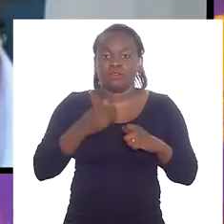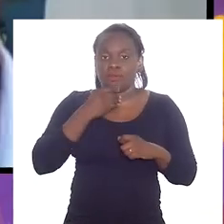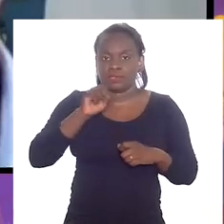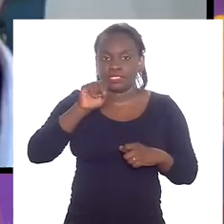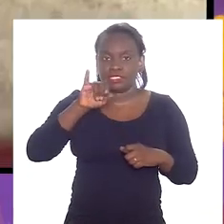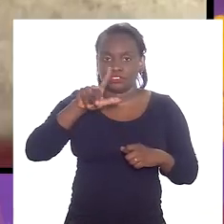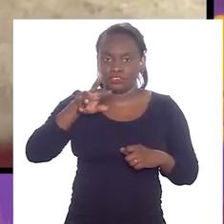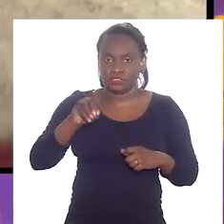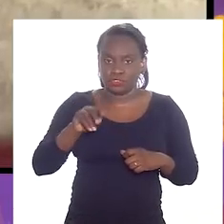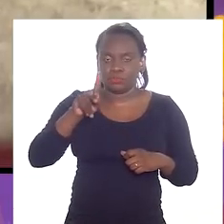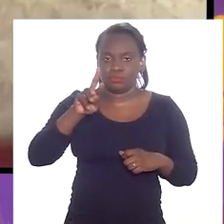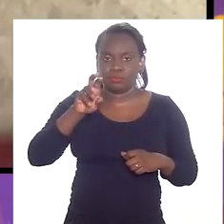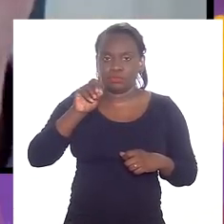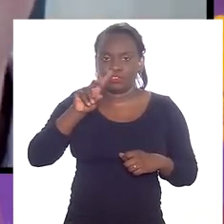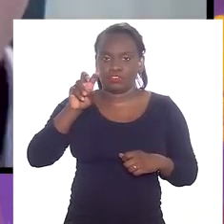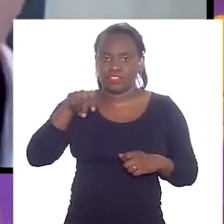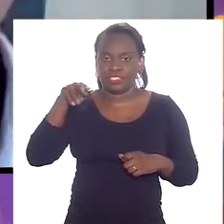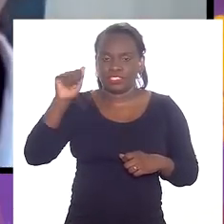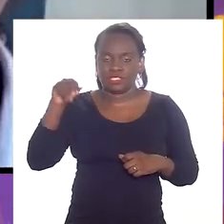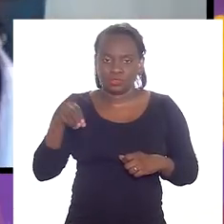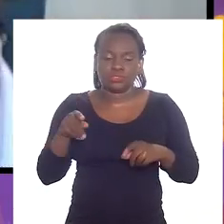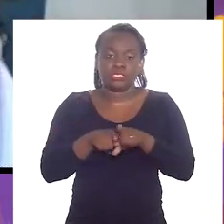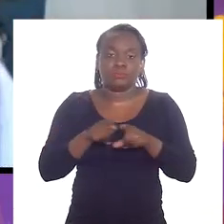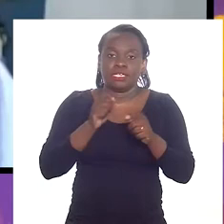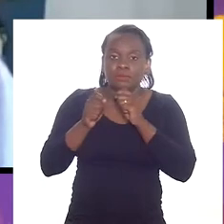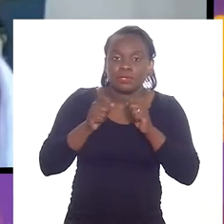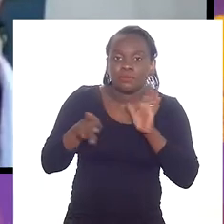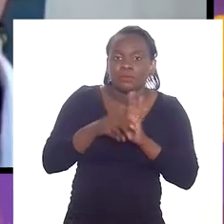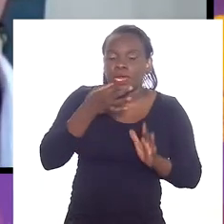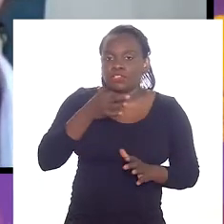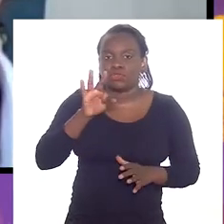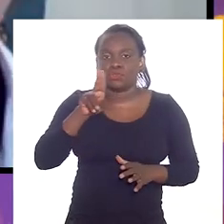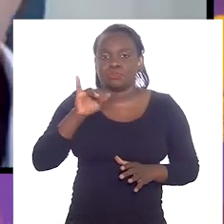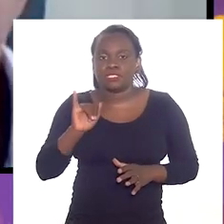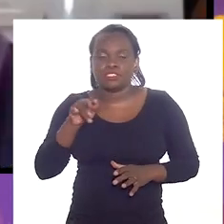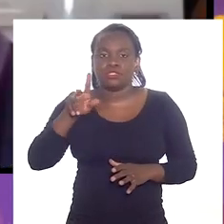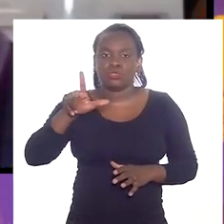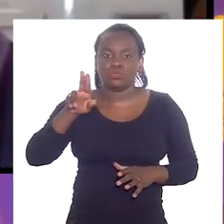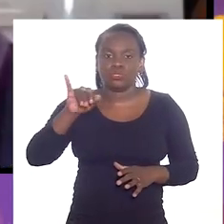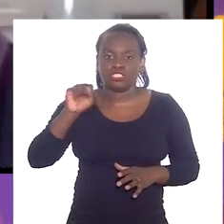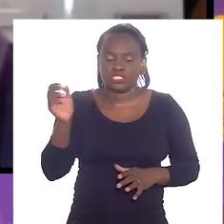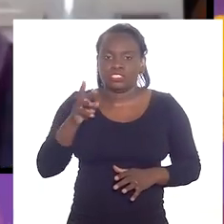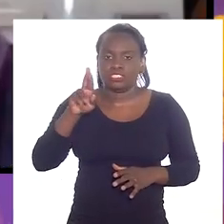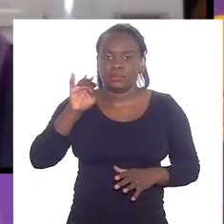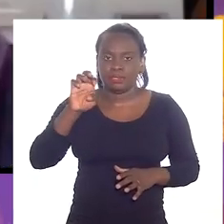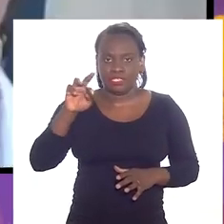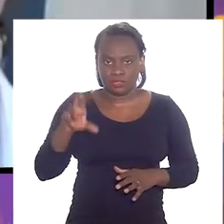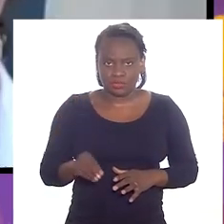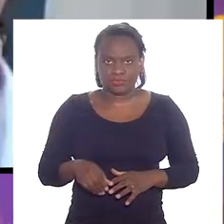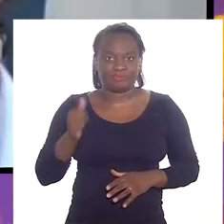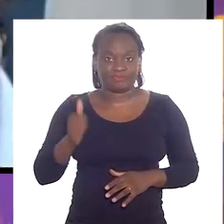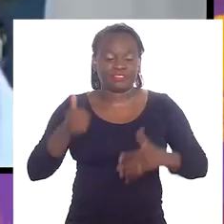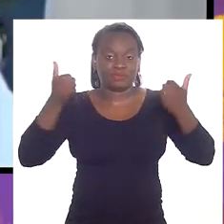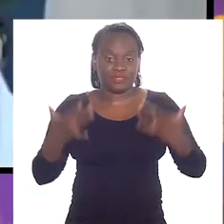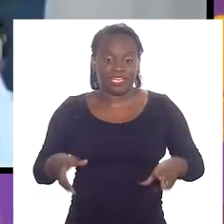o médico Dr. Silvio Provenzano e também o jornalista da Super Rádio Tupi, Luiz Ribeiro.